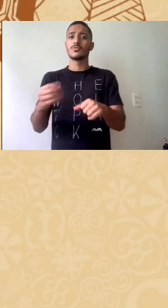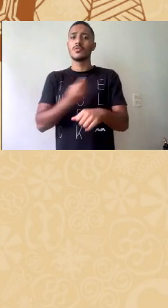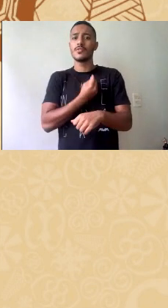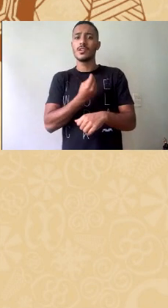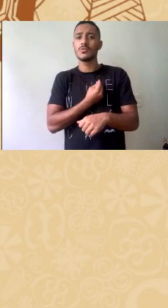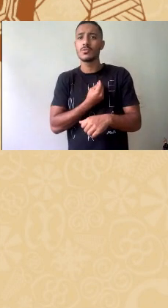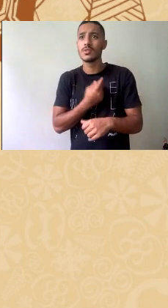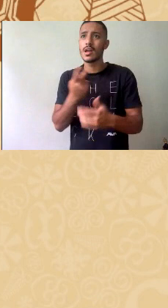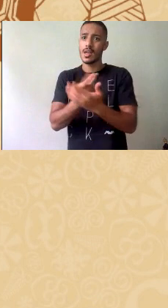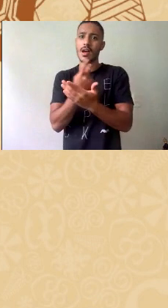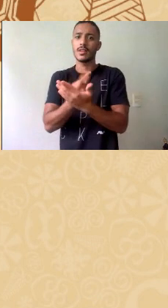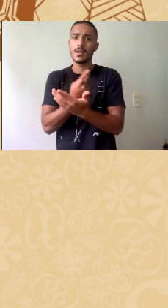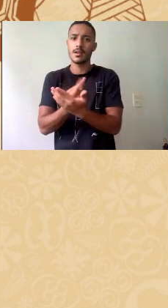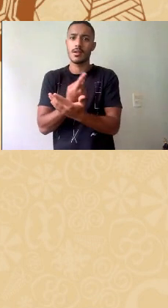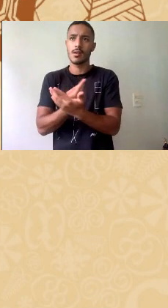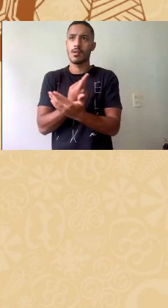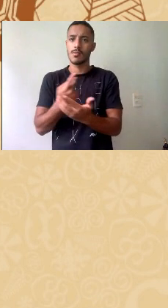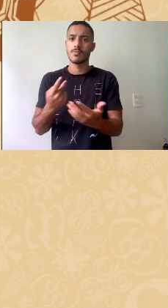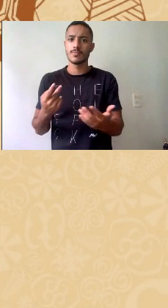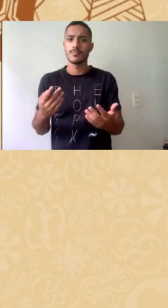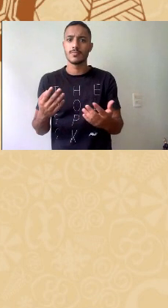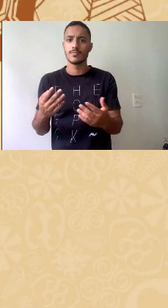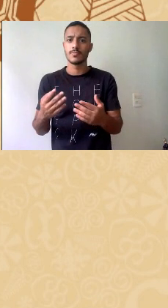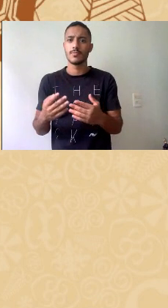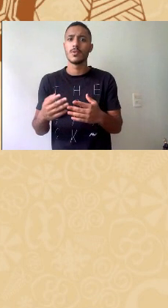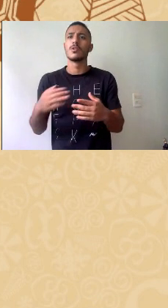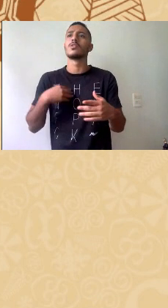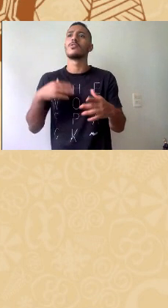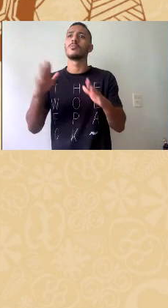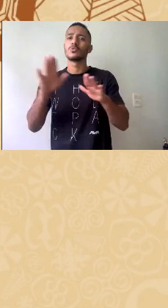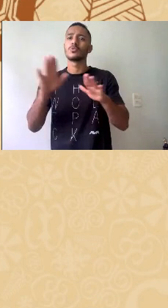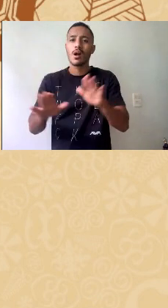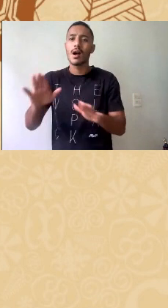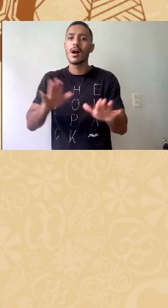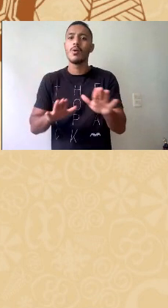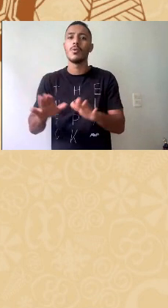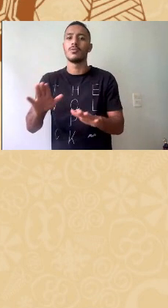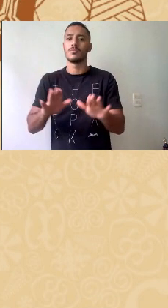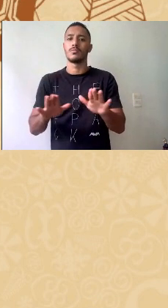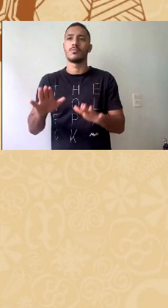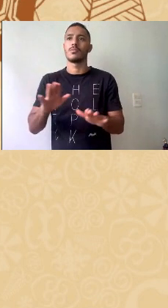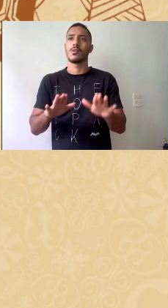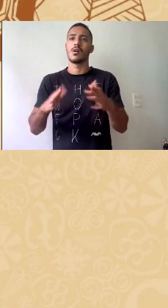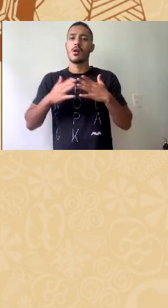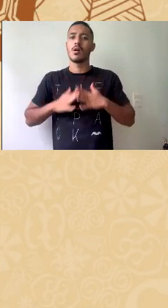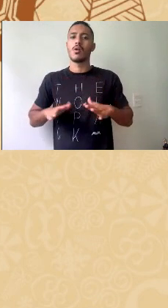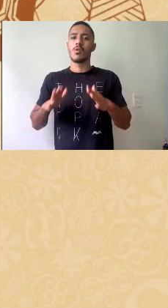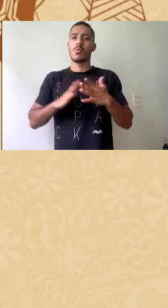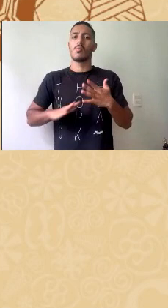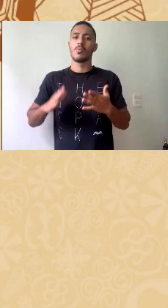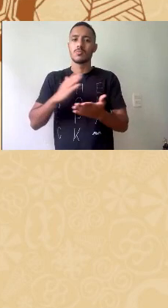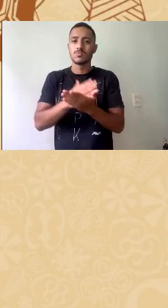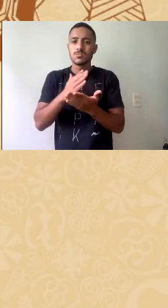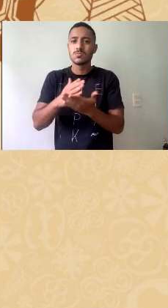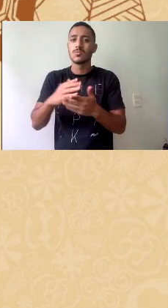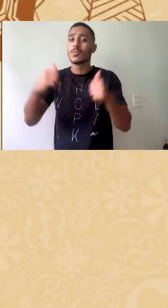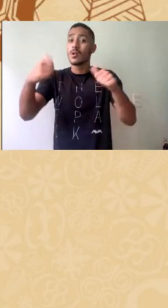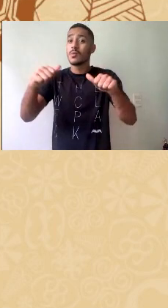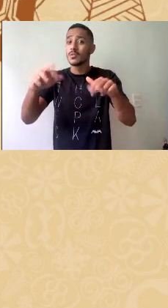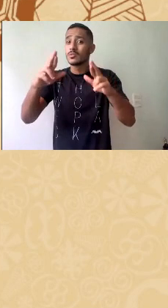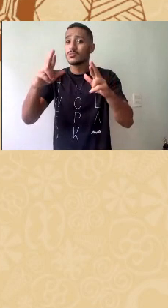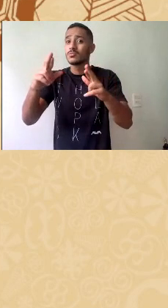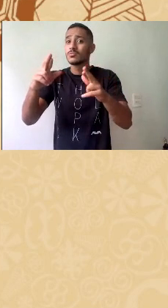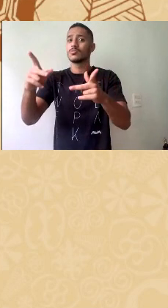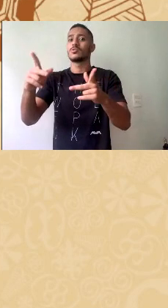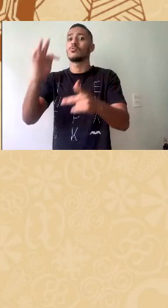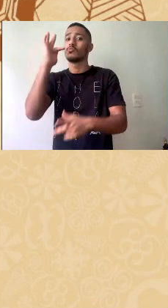Rob, calma, vá com calma, a gente está indo aos poucos. Beleza, tudo certo. Vamos aos poucos devagar, porque a gente precisa mudar o percurso histórico.